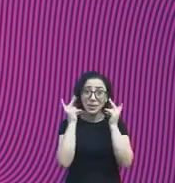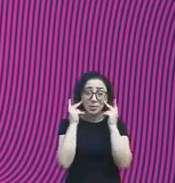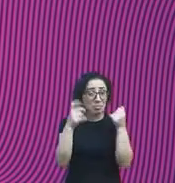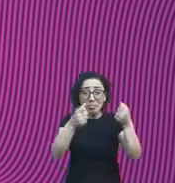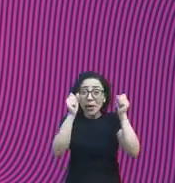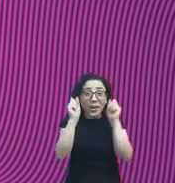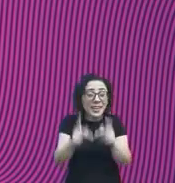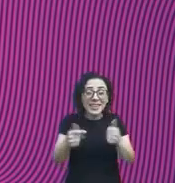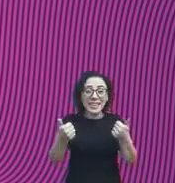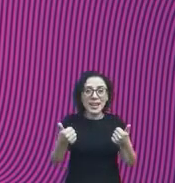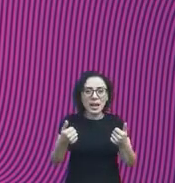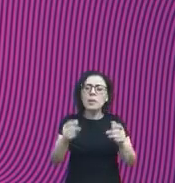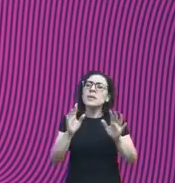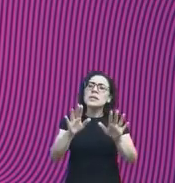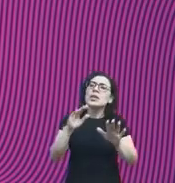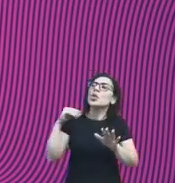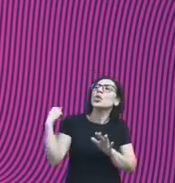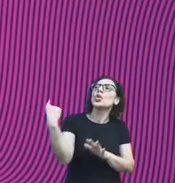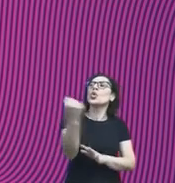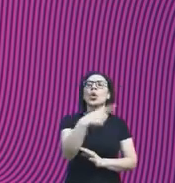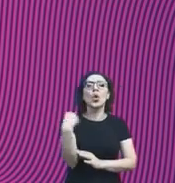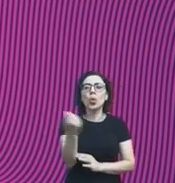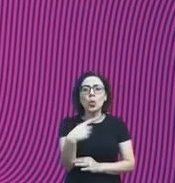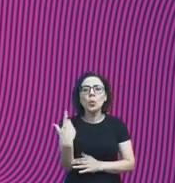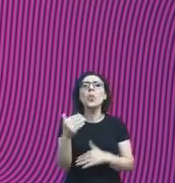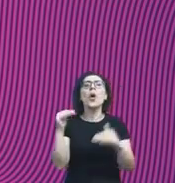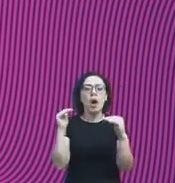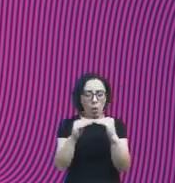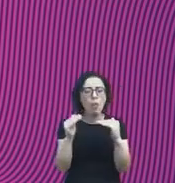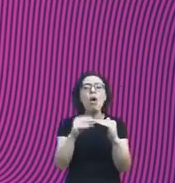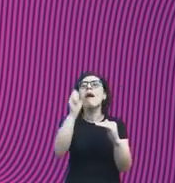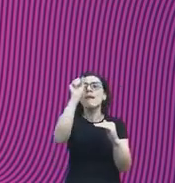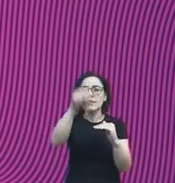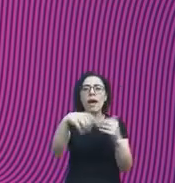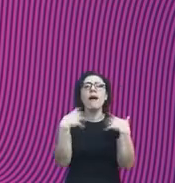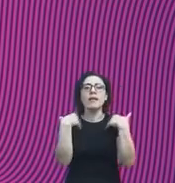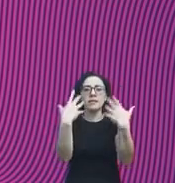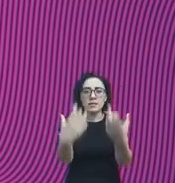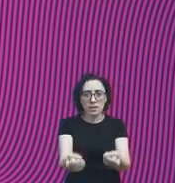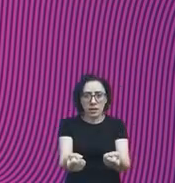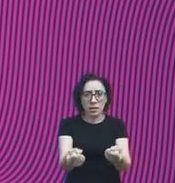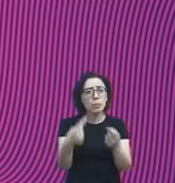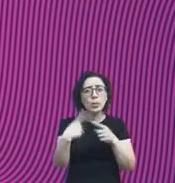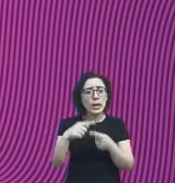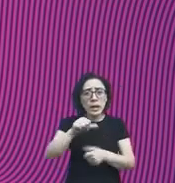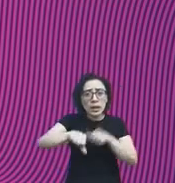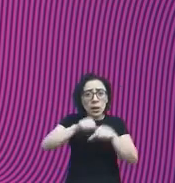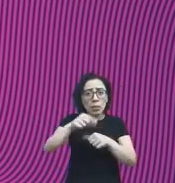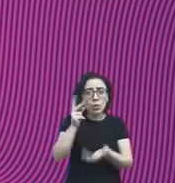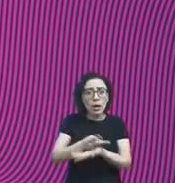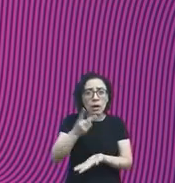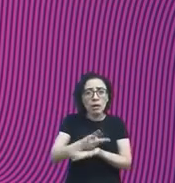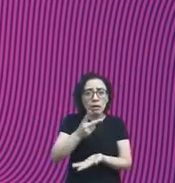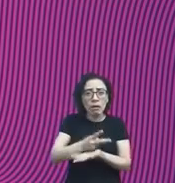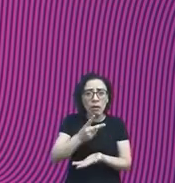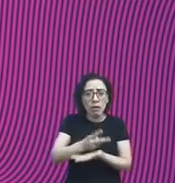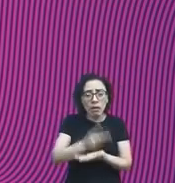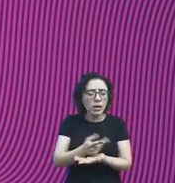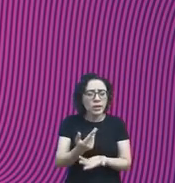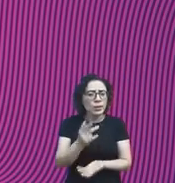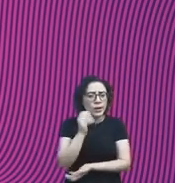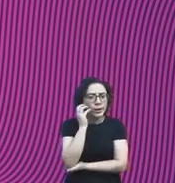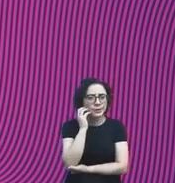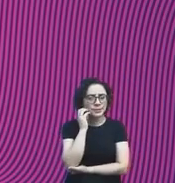qualidade, não é a questão da integração maior, olhando para a